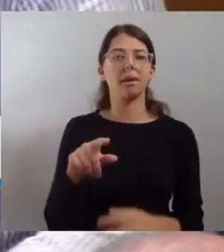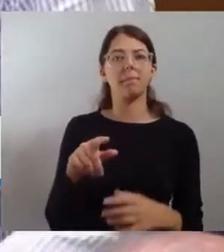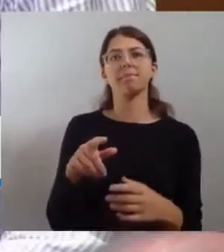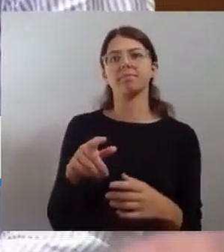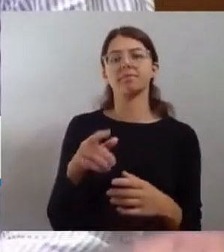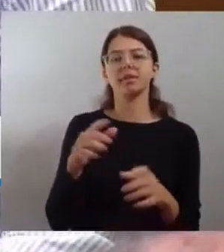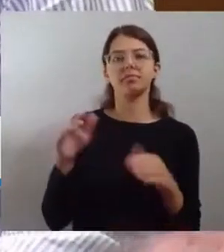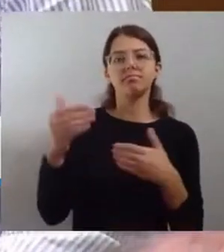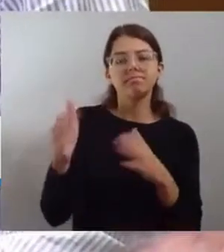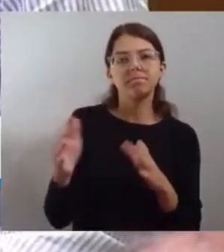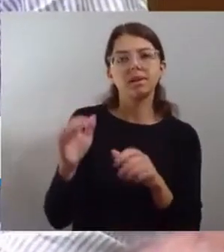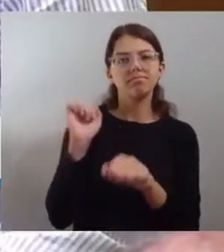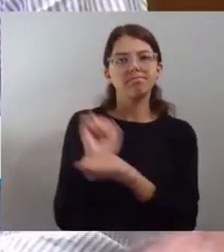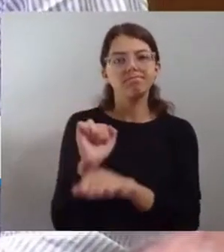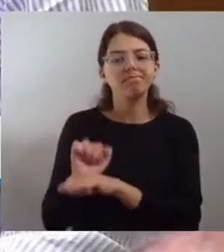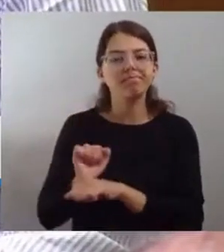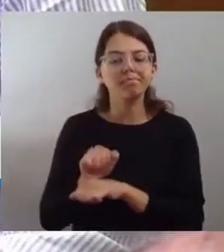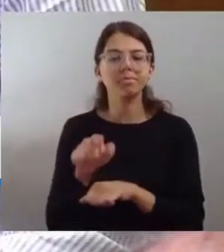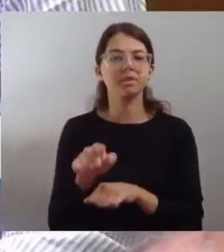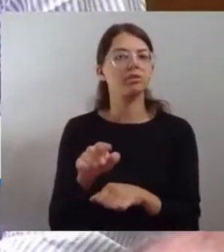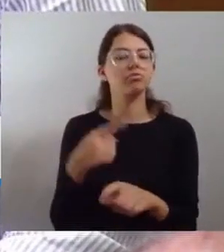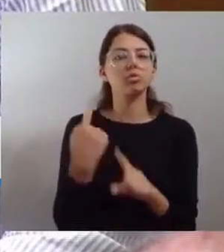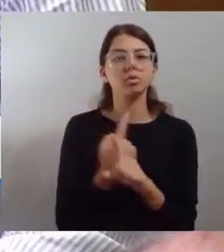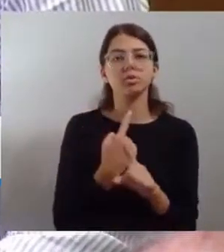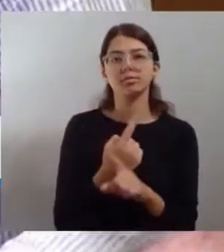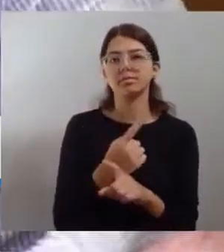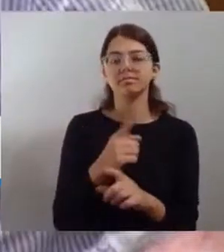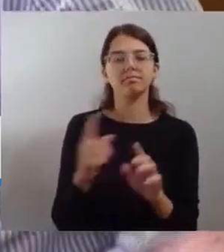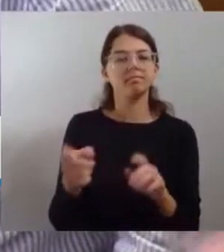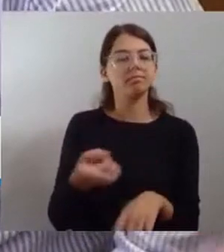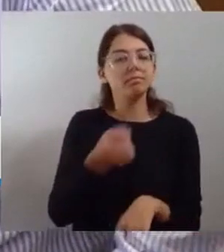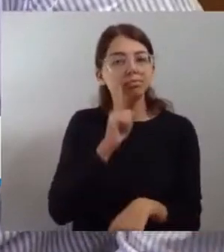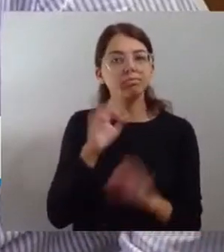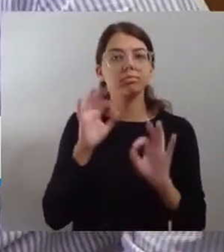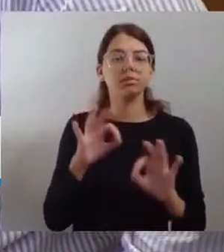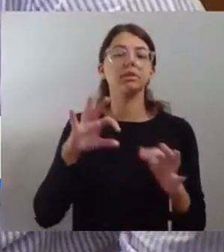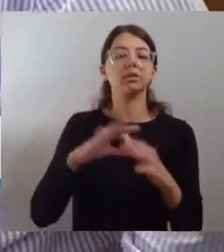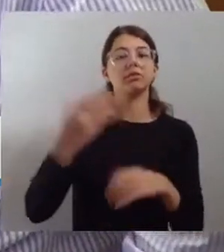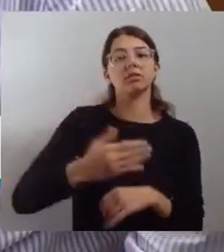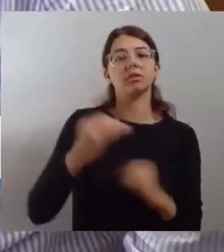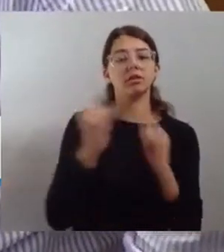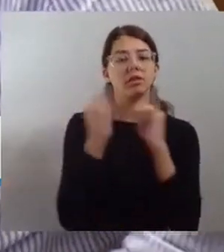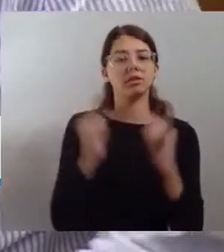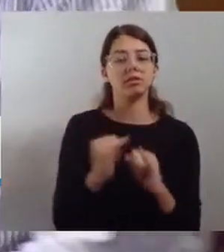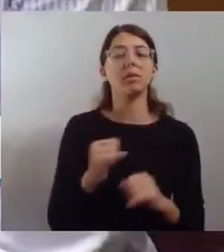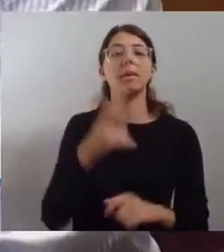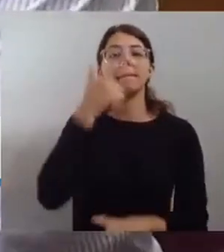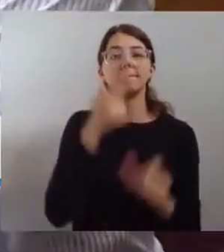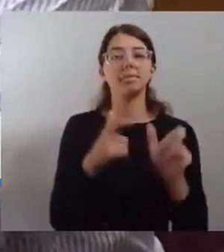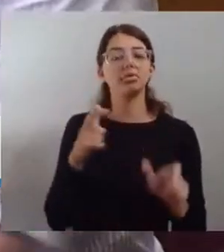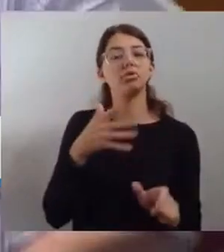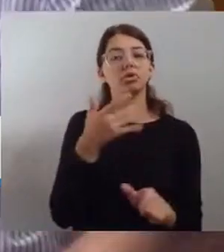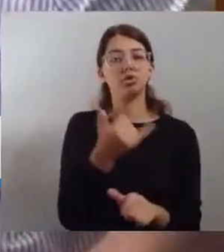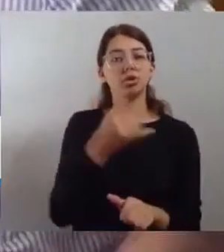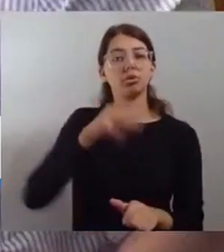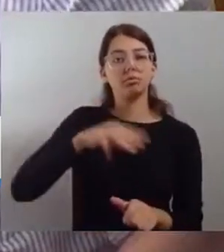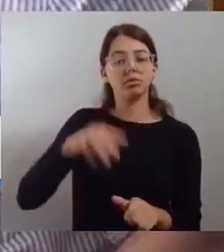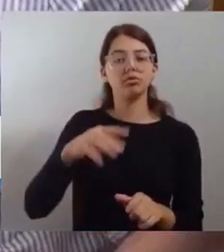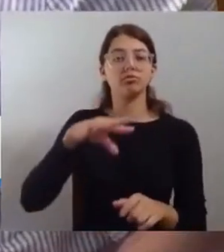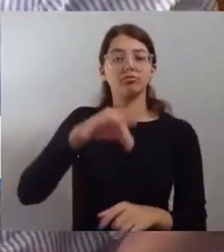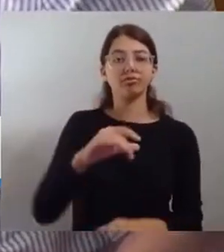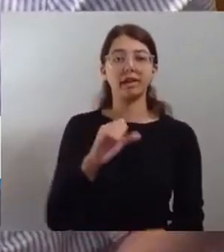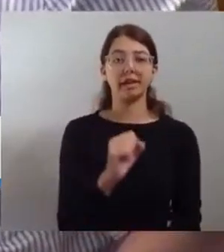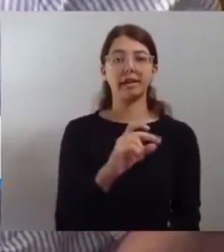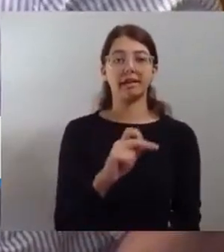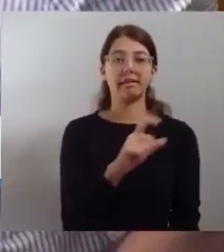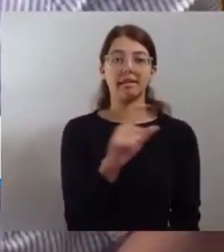conceitos e atos que são ilegais à luz do direito internacional. Os 2 milhões de pessoas que residem na faixa de Gaza estão agora, segundo anunciou o Ministro